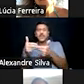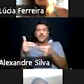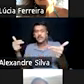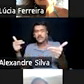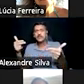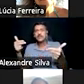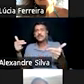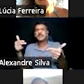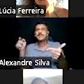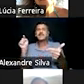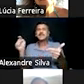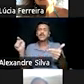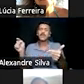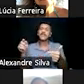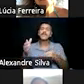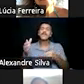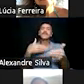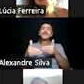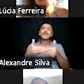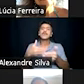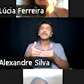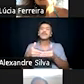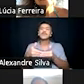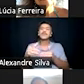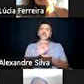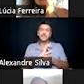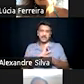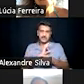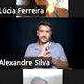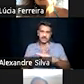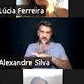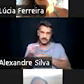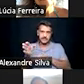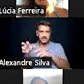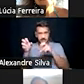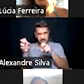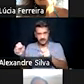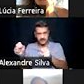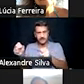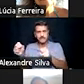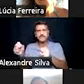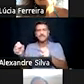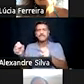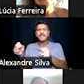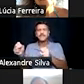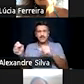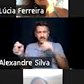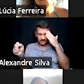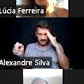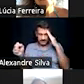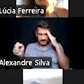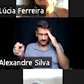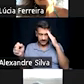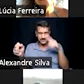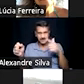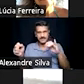está sendo feito de qualquer maneira, a ponto da polícia ir lá e intervir. Eu entendi que isso que é a jabuticaba